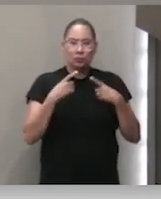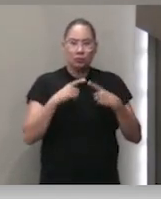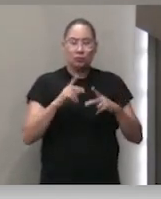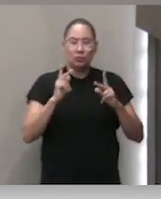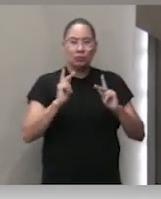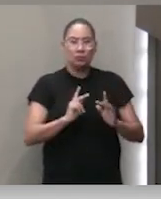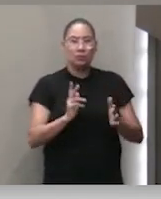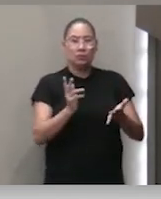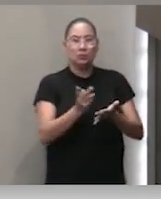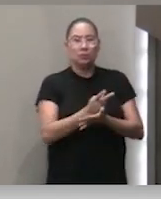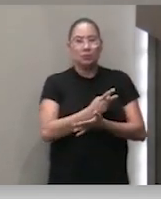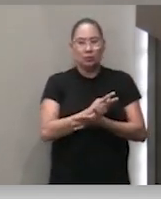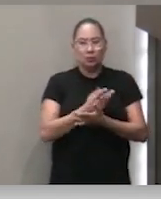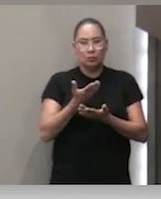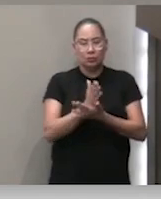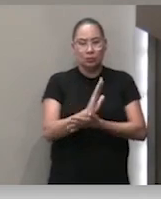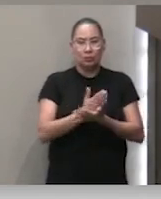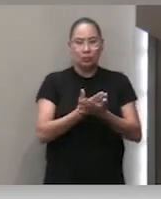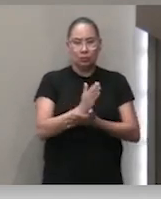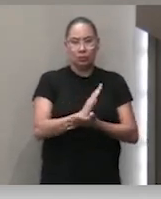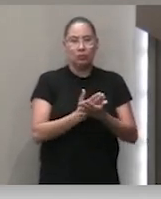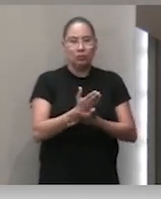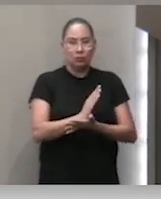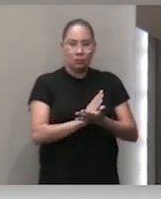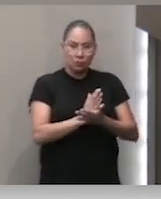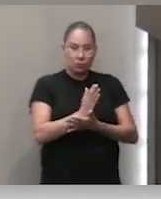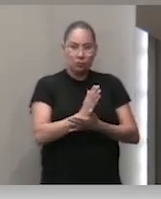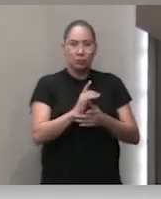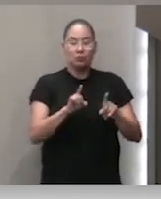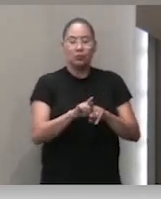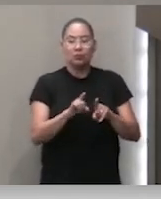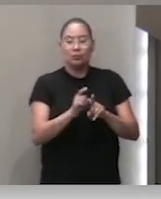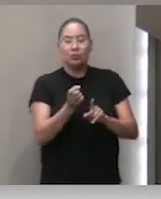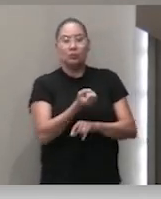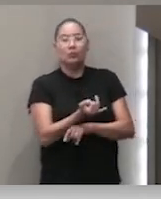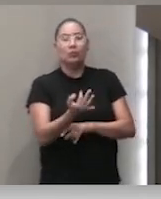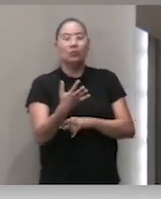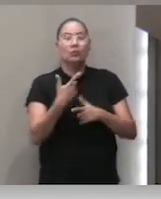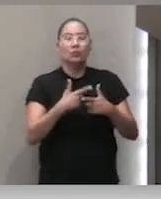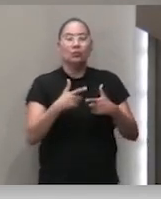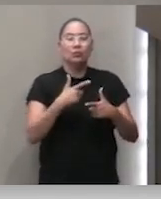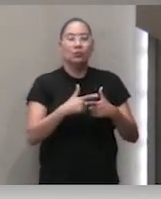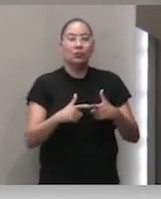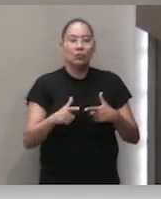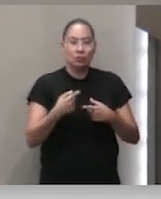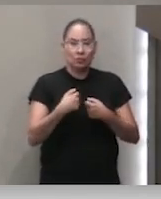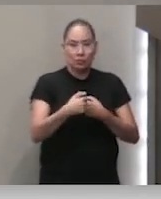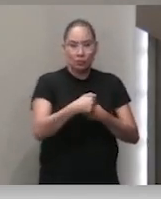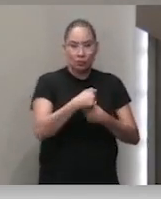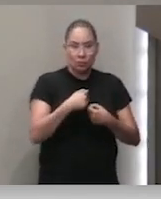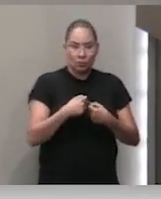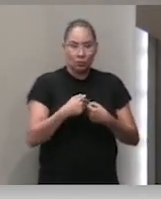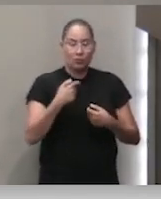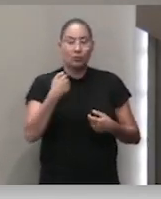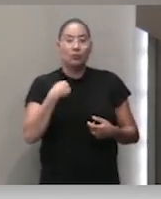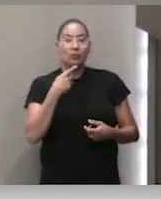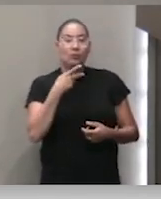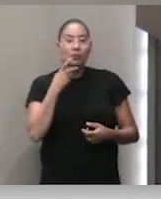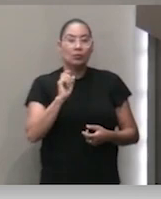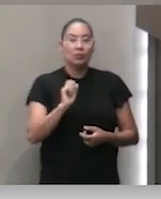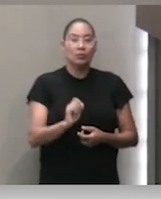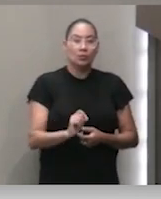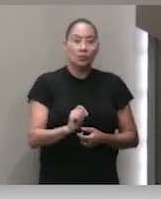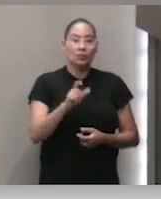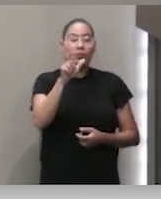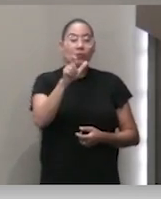onde acontece perturbação de sossego, acontecem vários problemas em nossos pontos da cidade. E eu digo para os senhores,